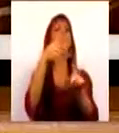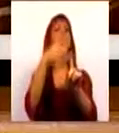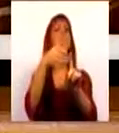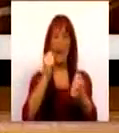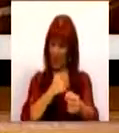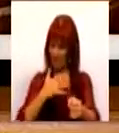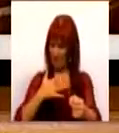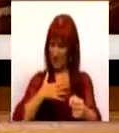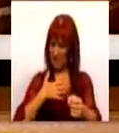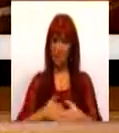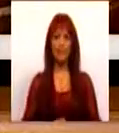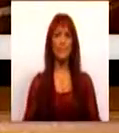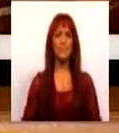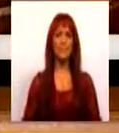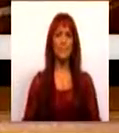às empresas.